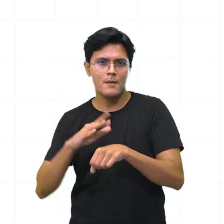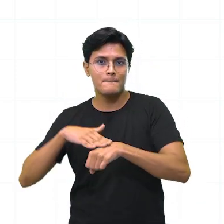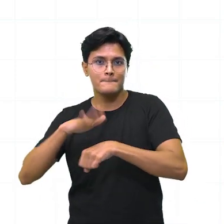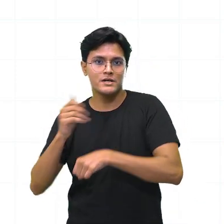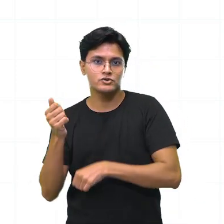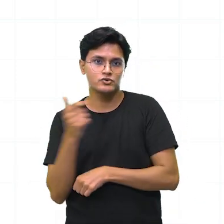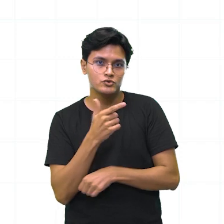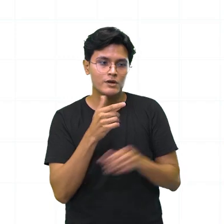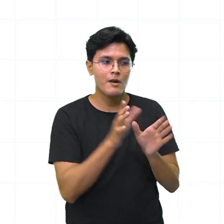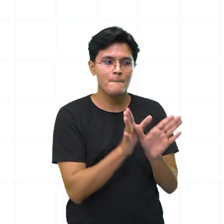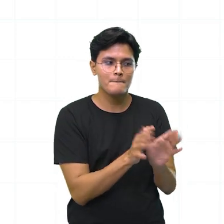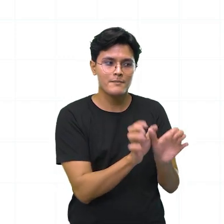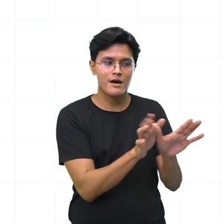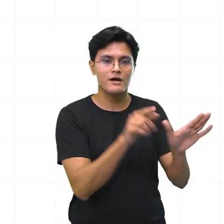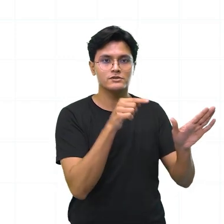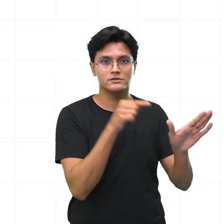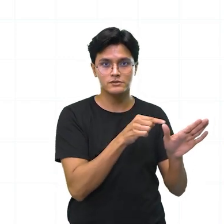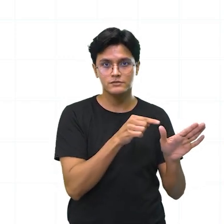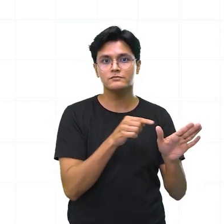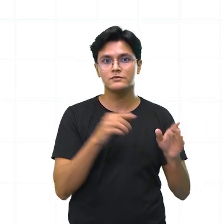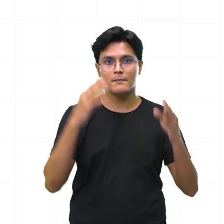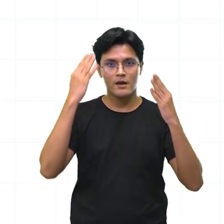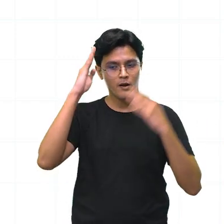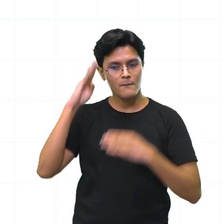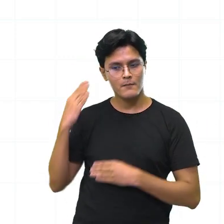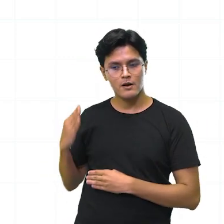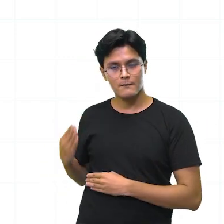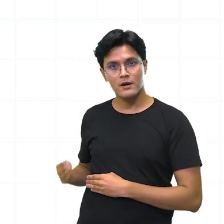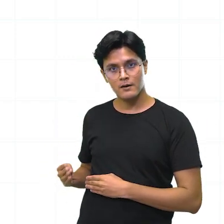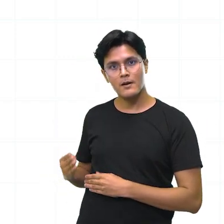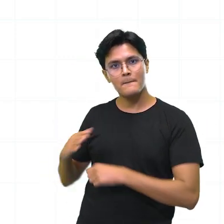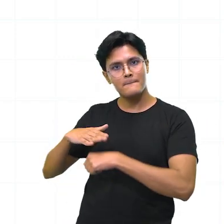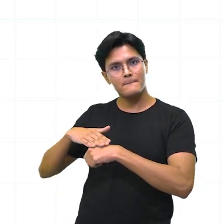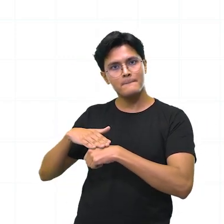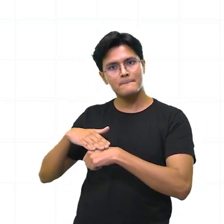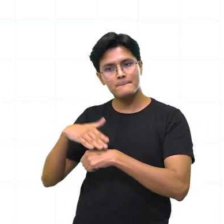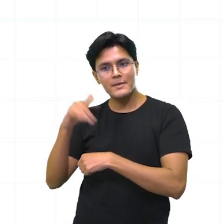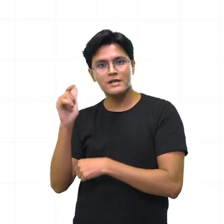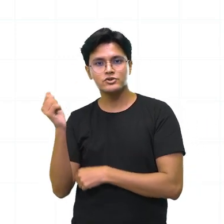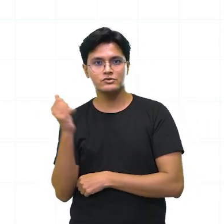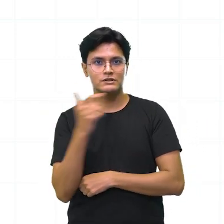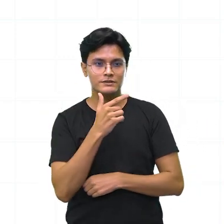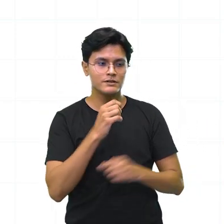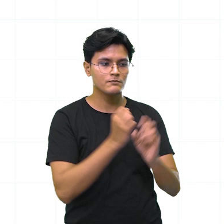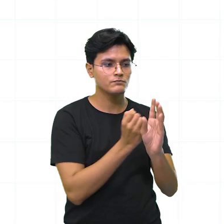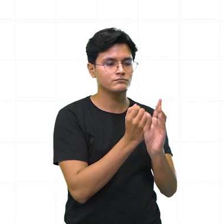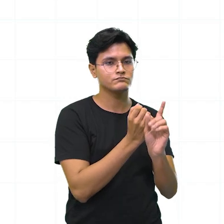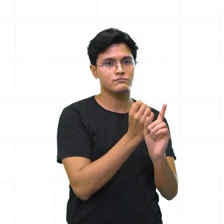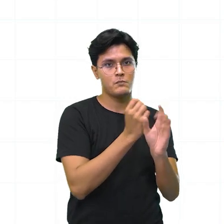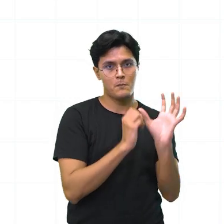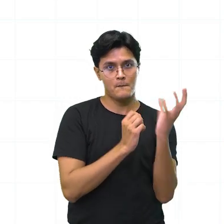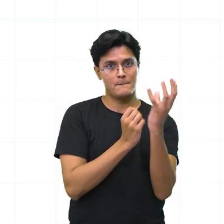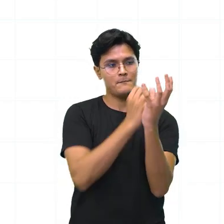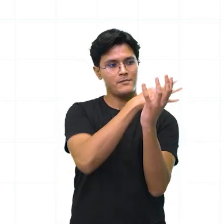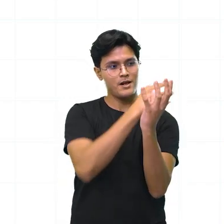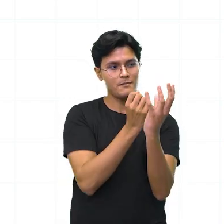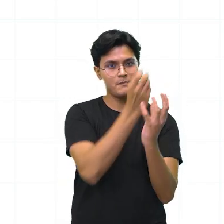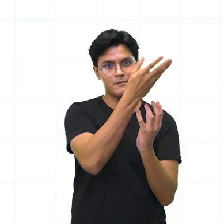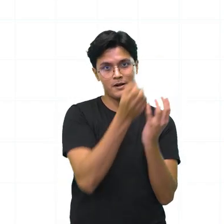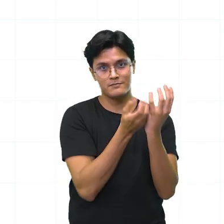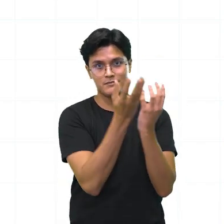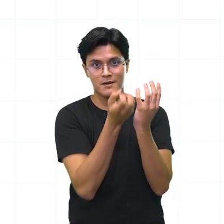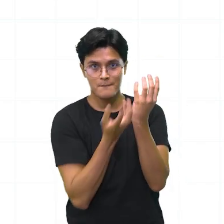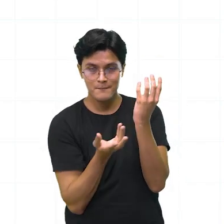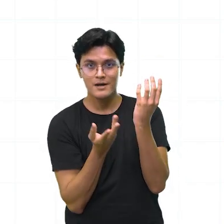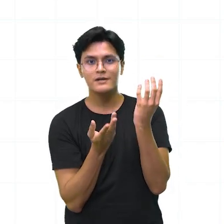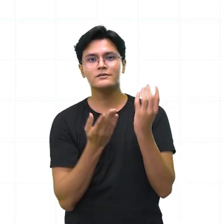e mais longos que seu talhe de palmeira. O favo da jati não